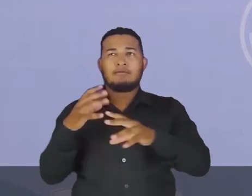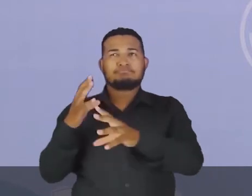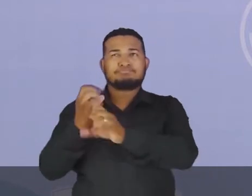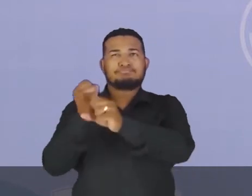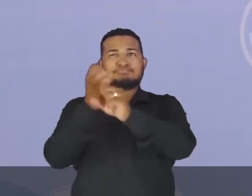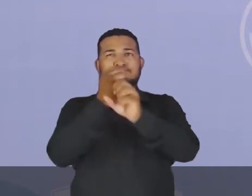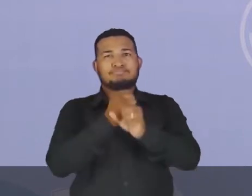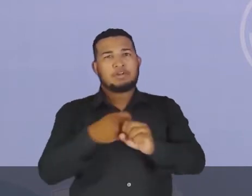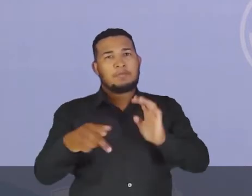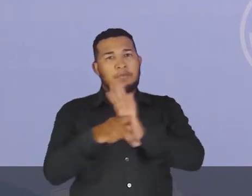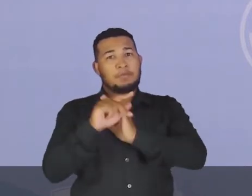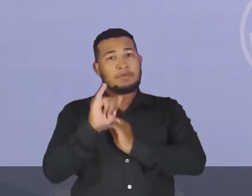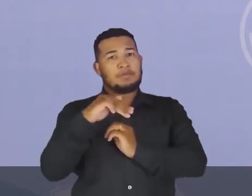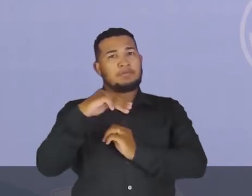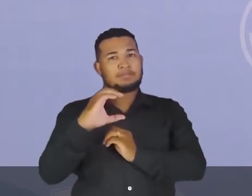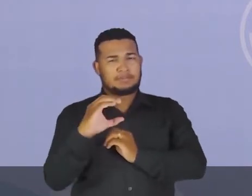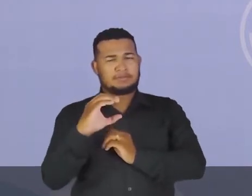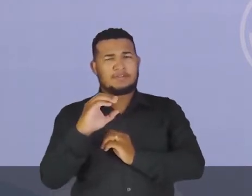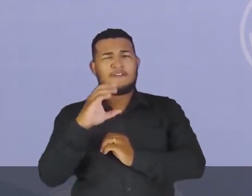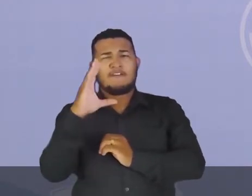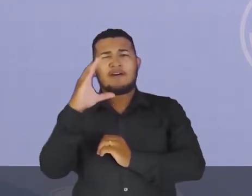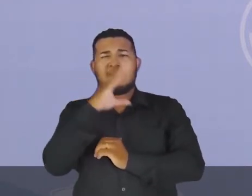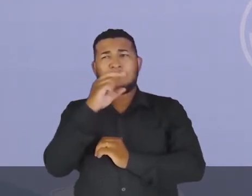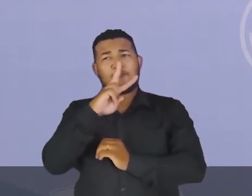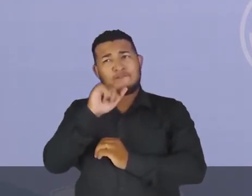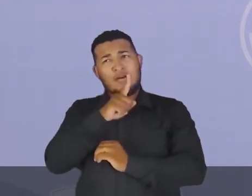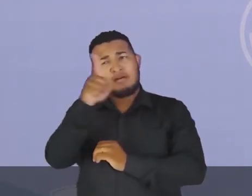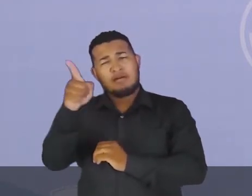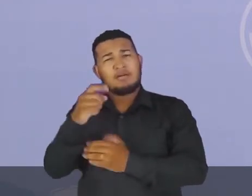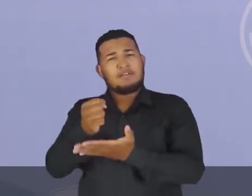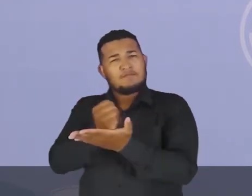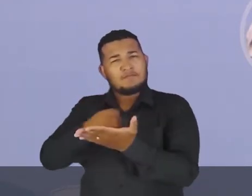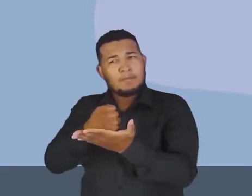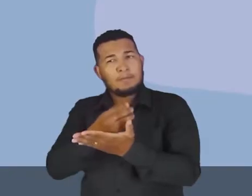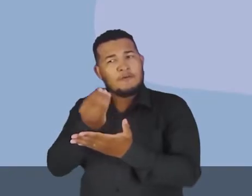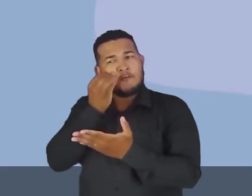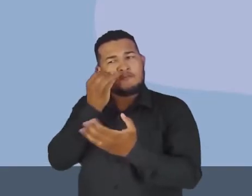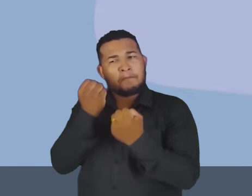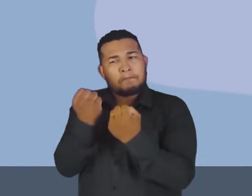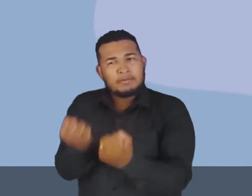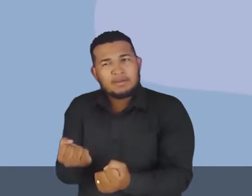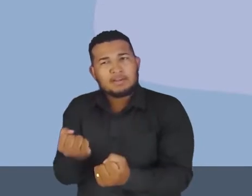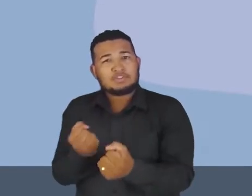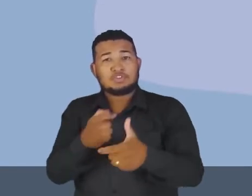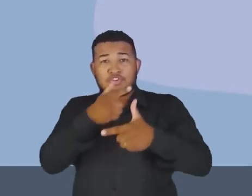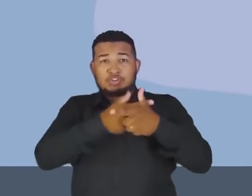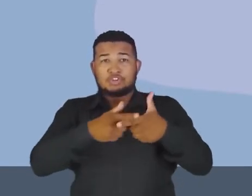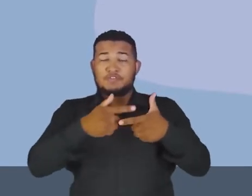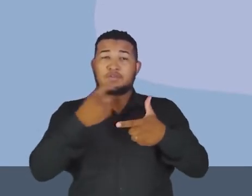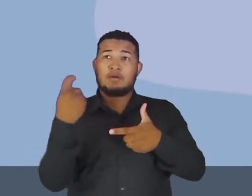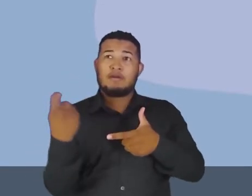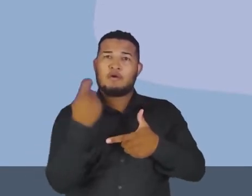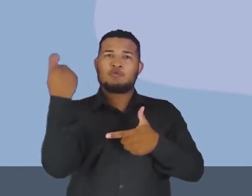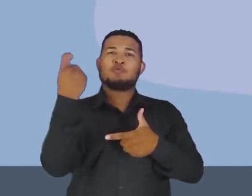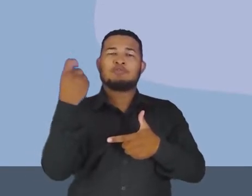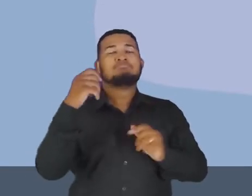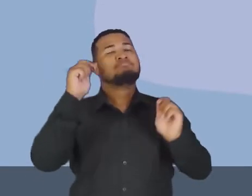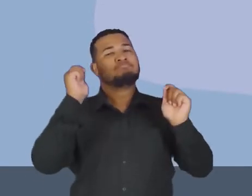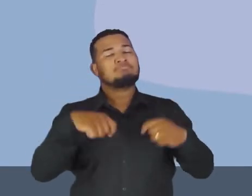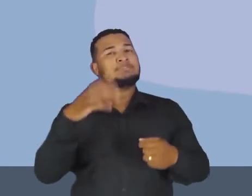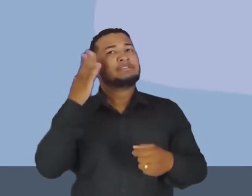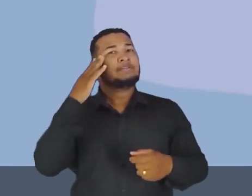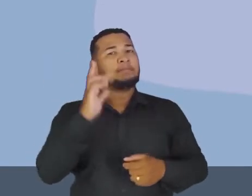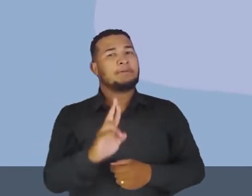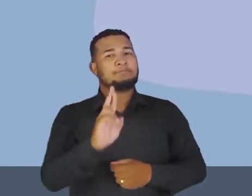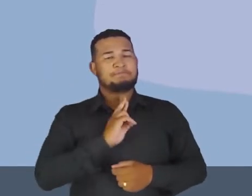de índice de massa corporal. Então, vai na farmacinha aí perto da sua casa, vê o seu peso, vai dividir pela sua altura ao quadrado e assim você vai adquirir esse